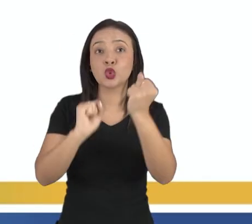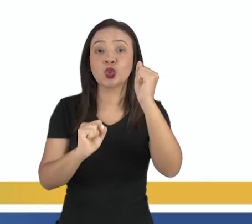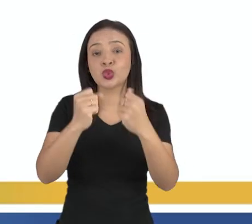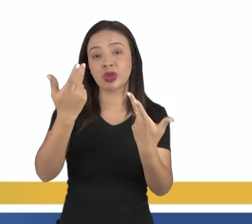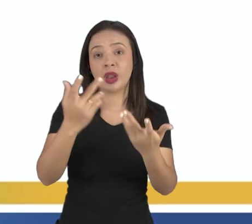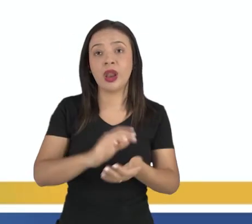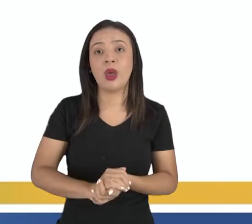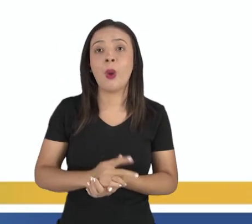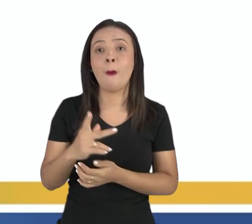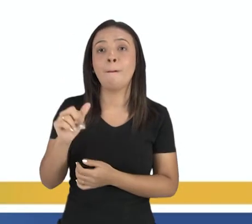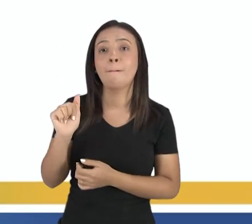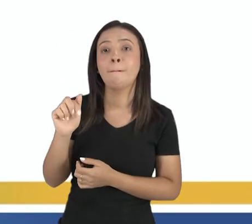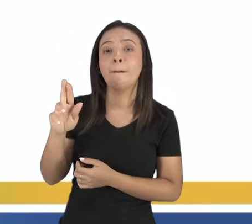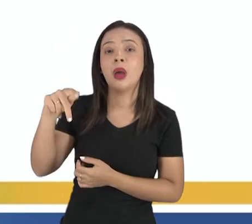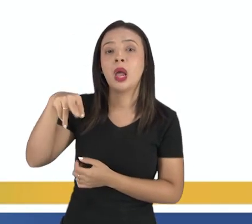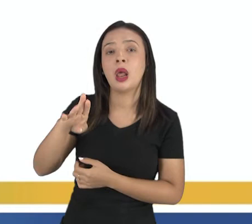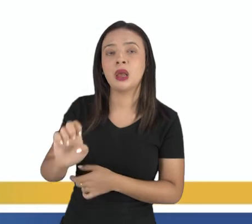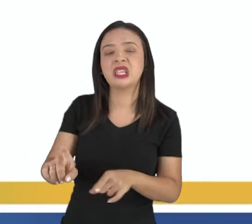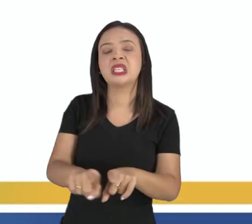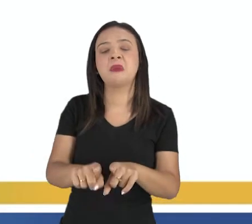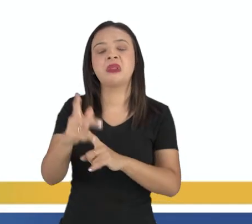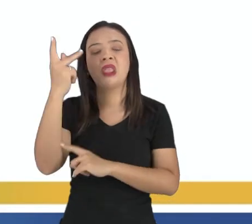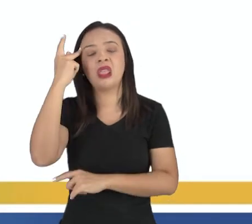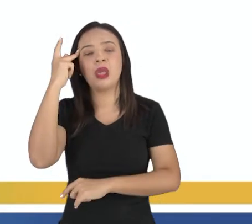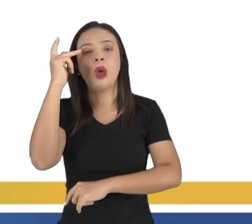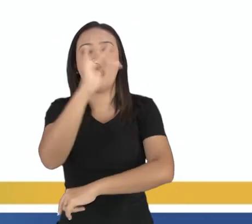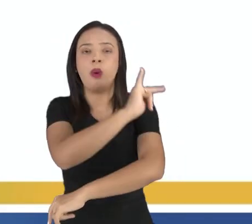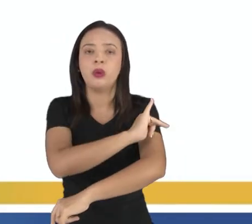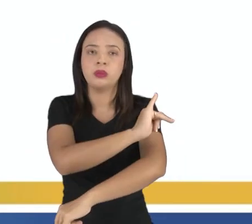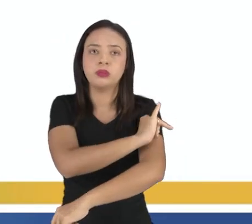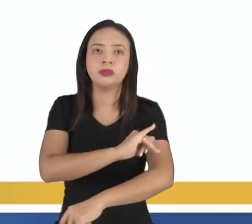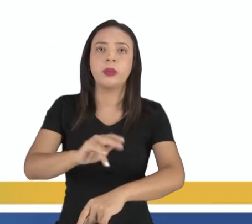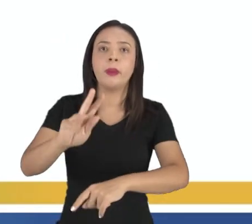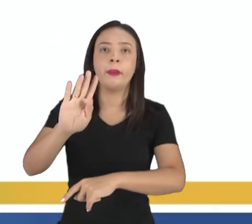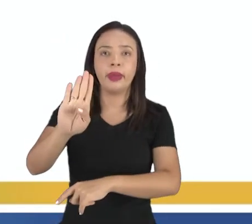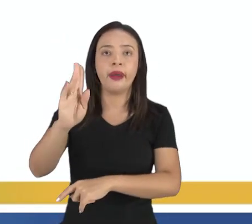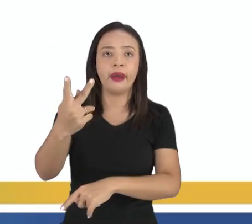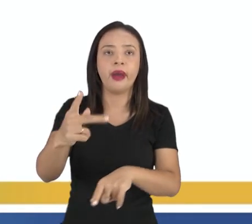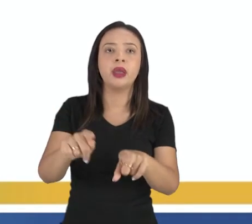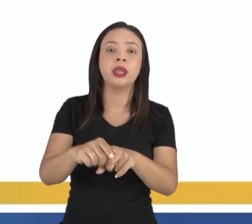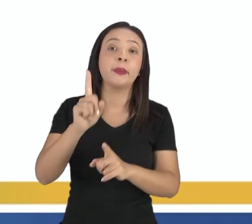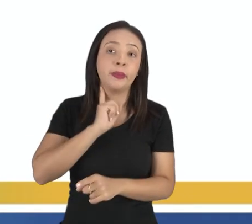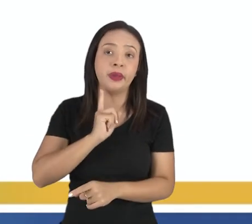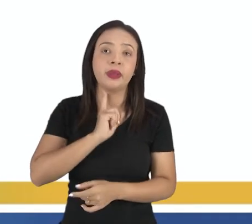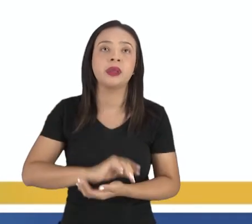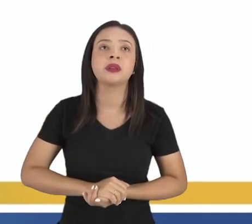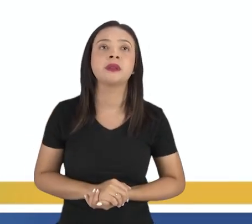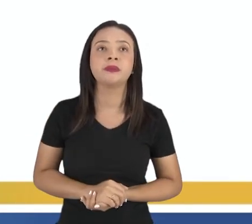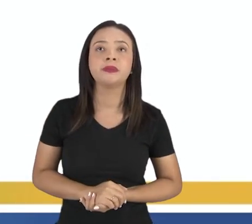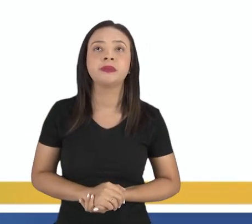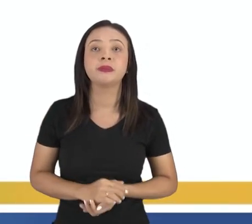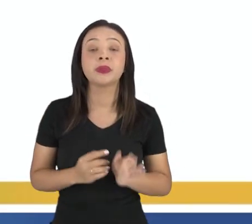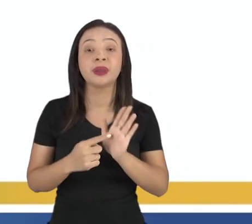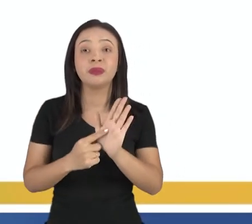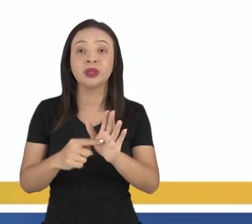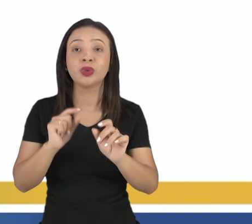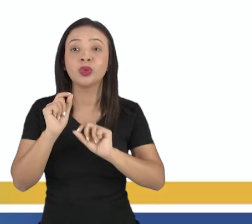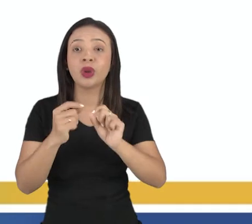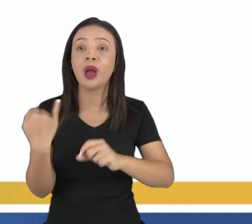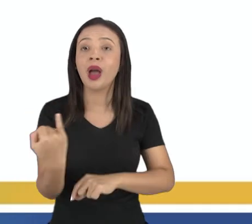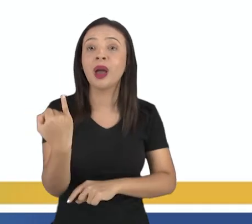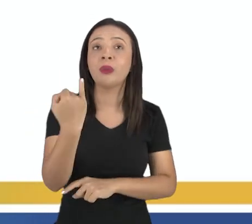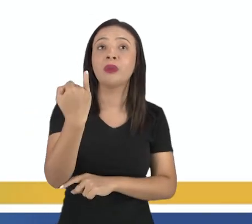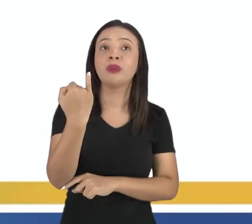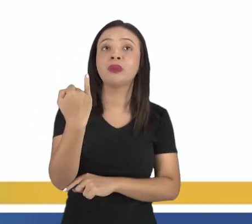temos o caso aí, metrópole São Paulo, Rio de Janeiro, Belo Horizonte e Minas Gerais. E aí é importante a